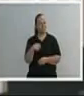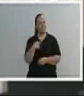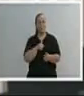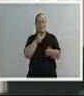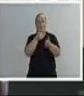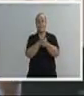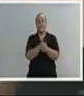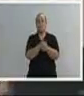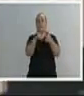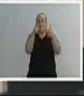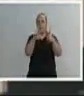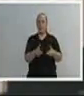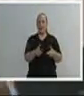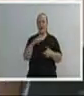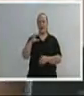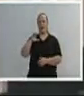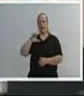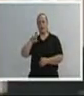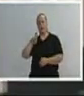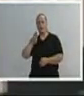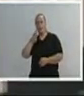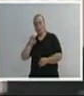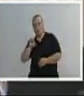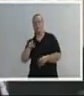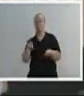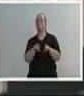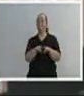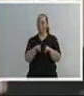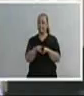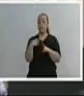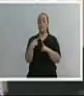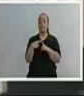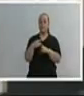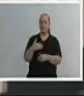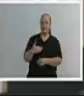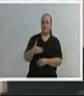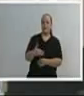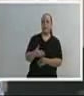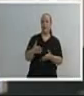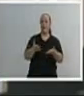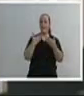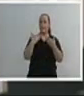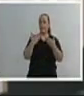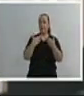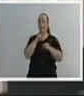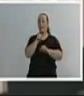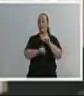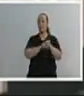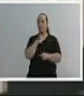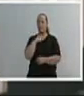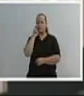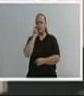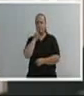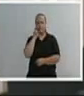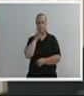Castilho Velha Central até o final da rua José Reuter, lá próximo ao Morro do Encano, porque o verão vem aí, as enxurradas vêm aí, e já estou prevendo, infelizmente, que mais